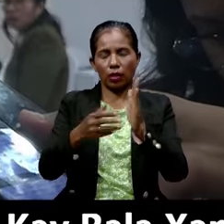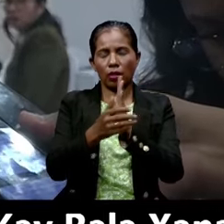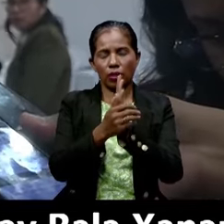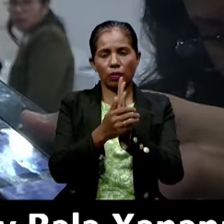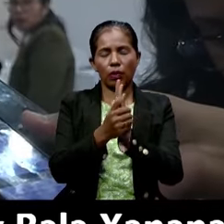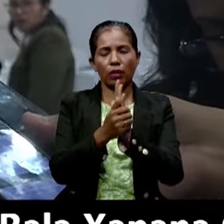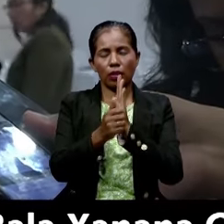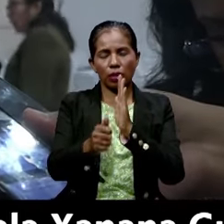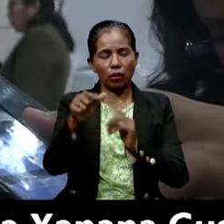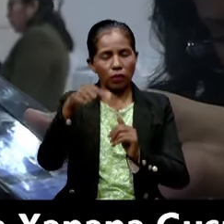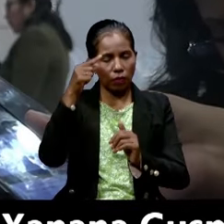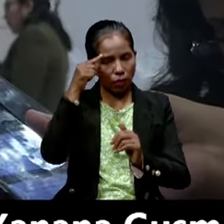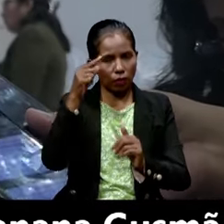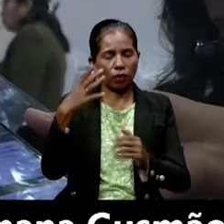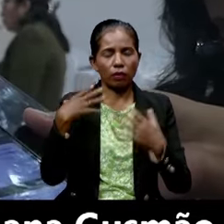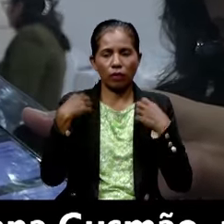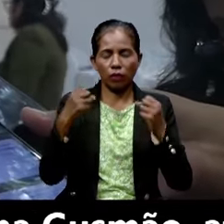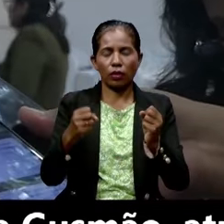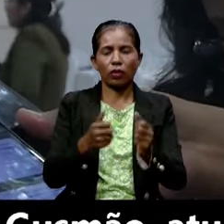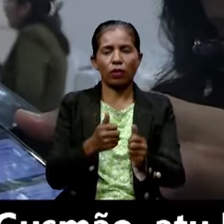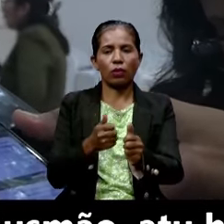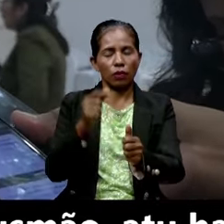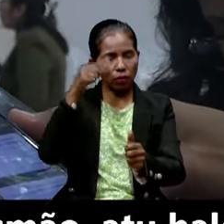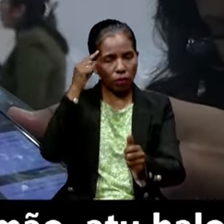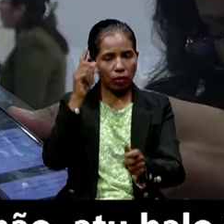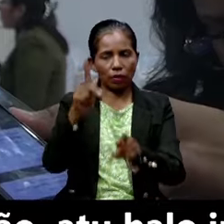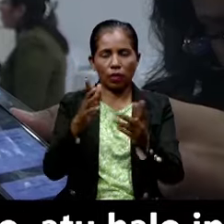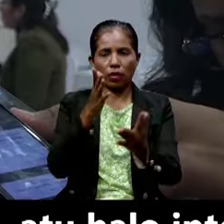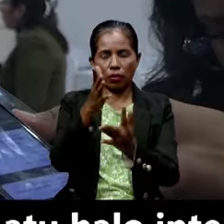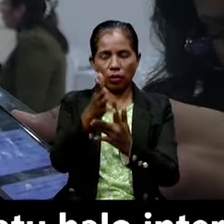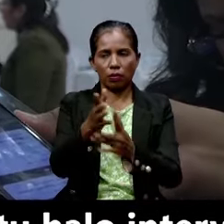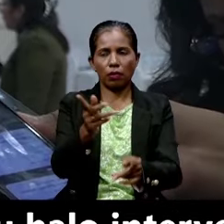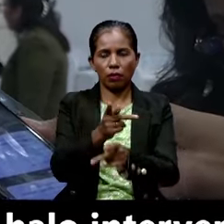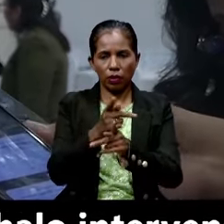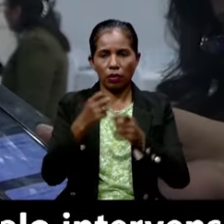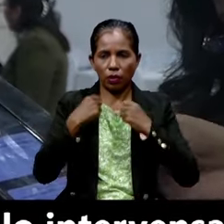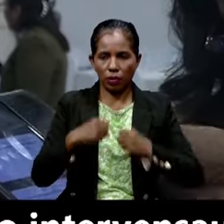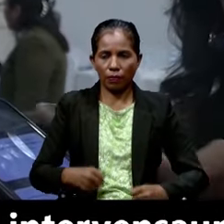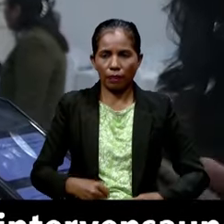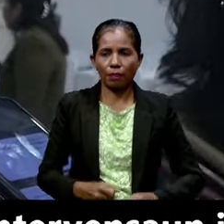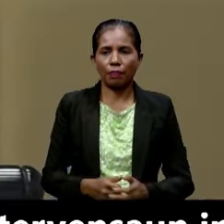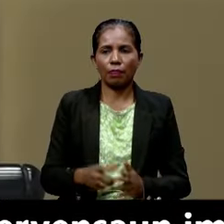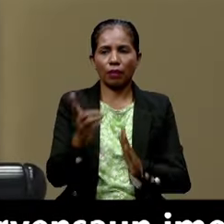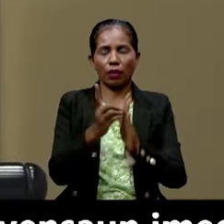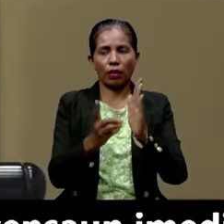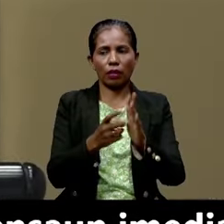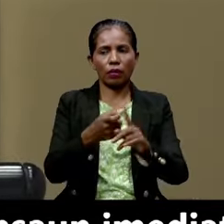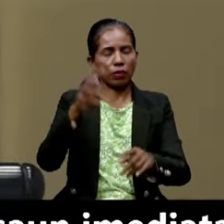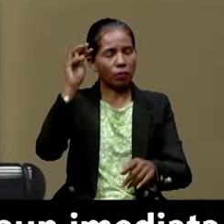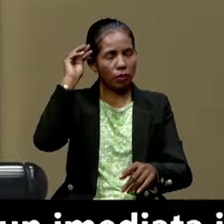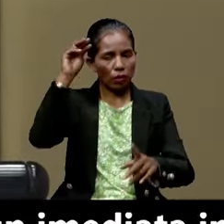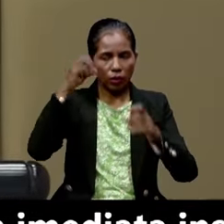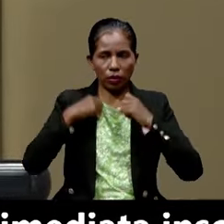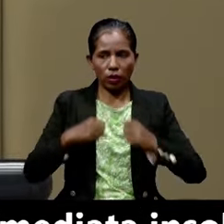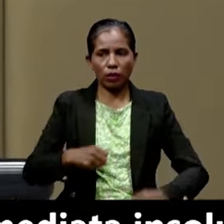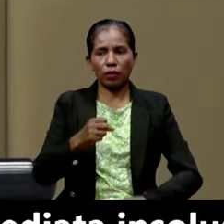ni tem que ser ia acesso ba cuidados da saúde. Dirdado susi Ministério Saúde e atinan rihun